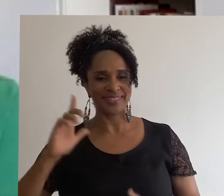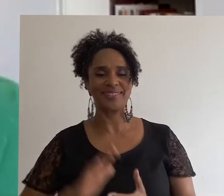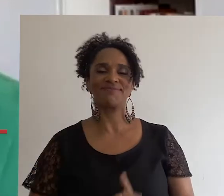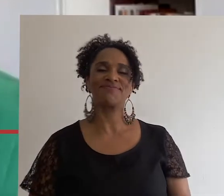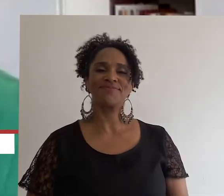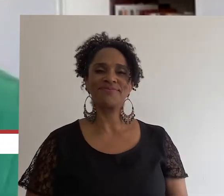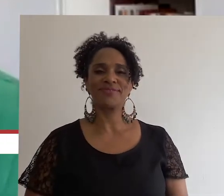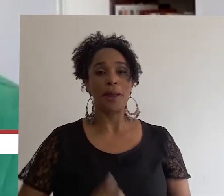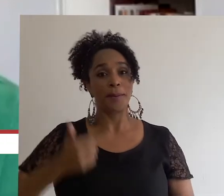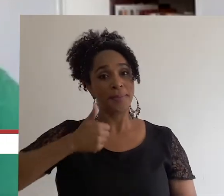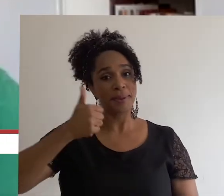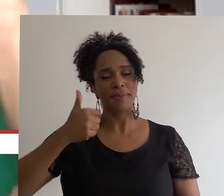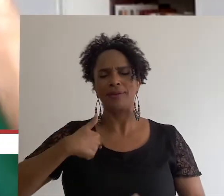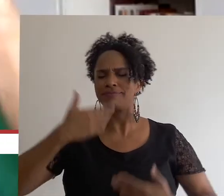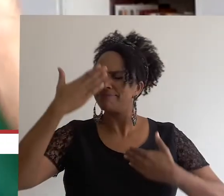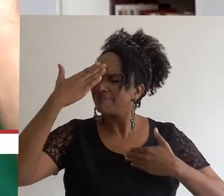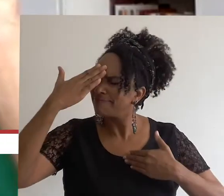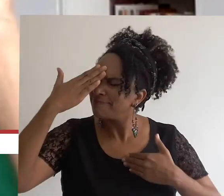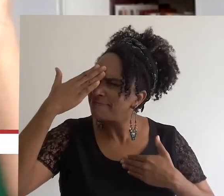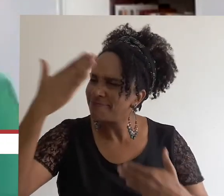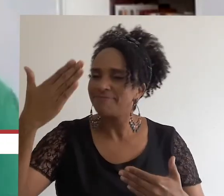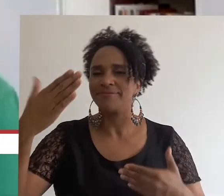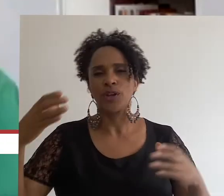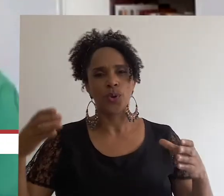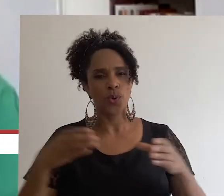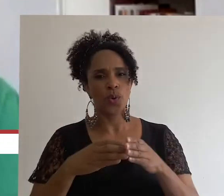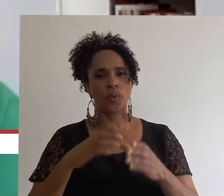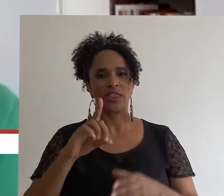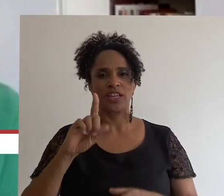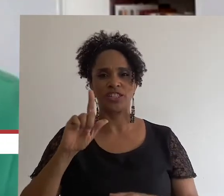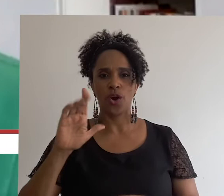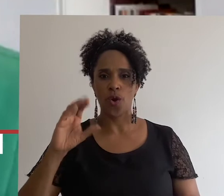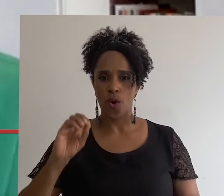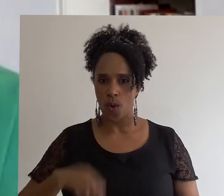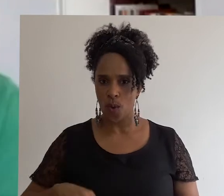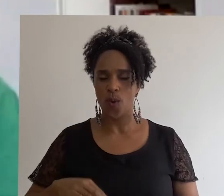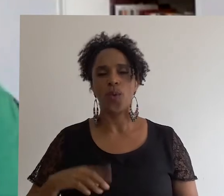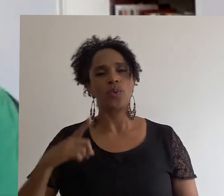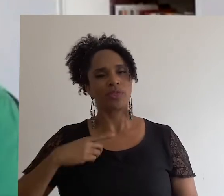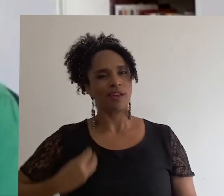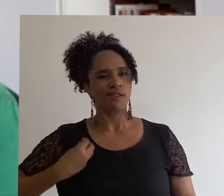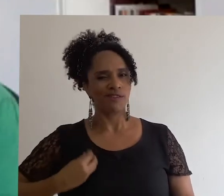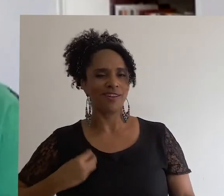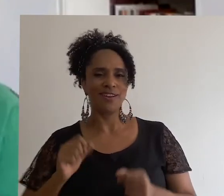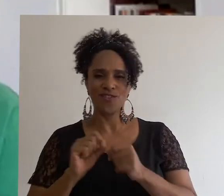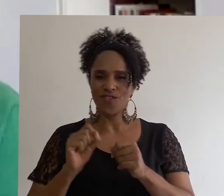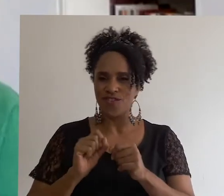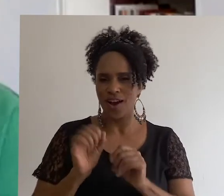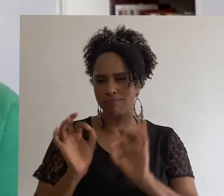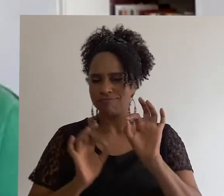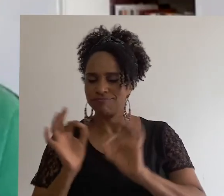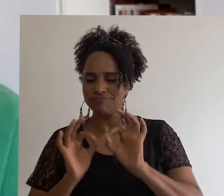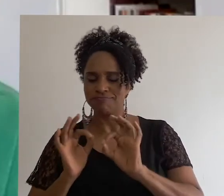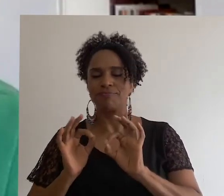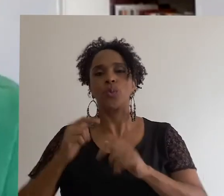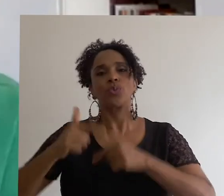Eu, primeiro, gostaria muito de agradecer à equipe da DGCOM, que está produzindo, né,